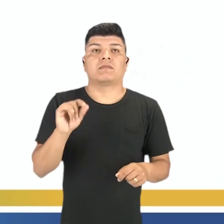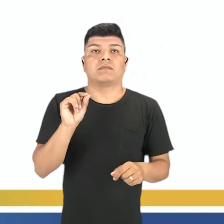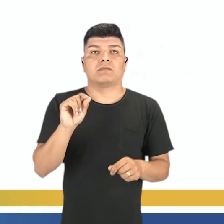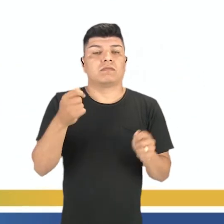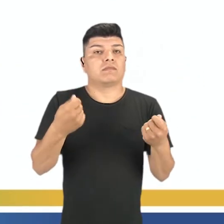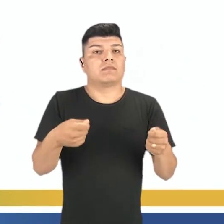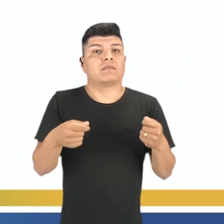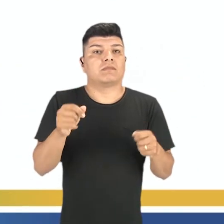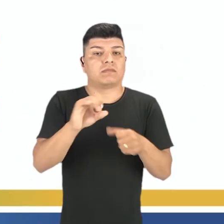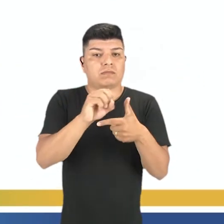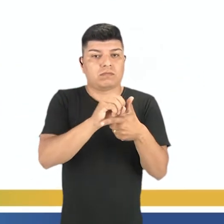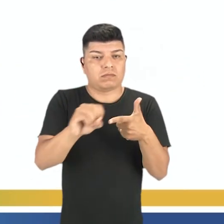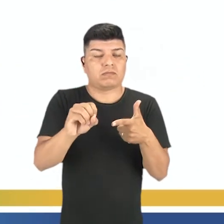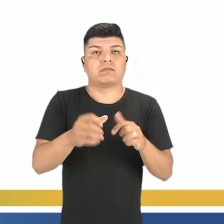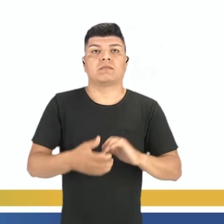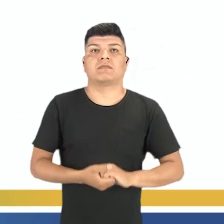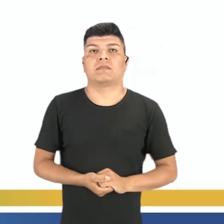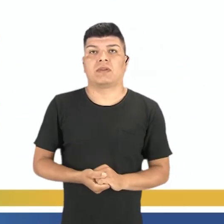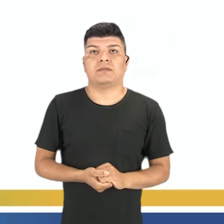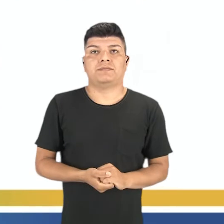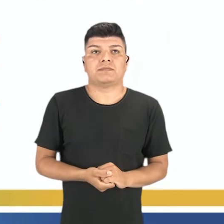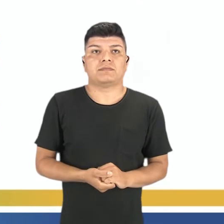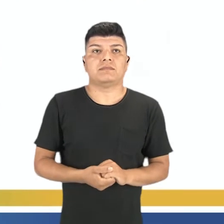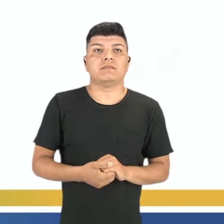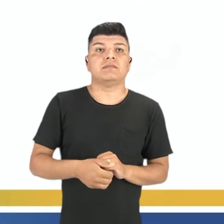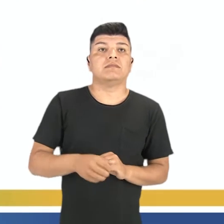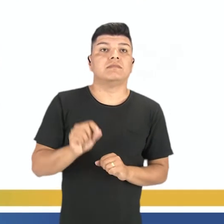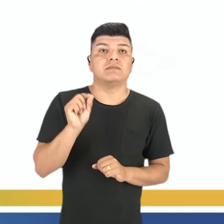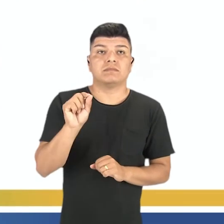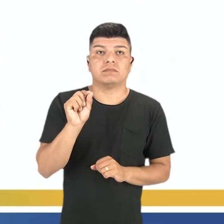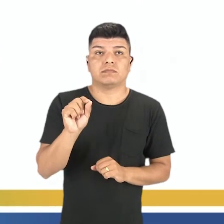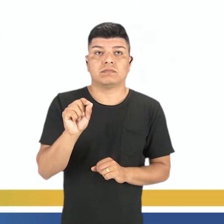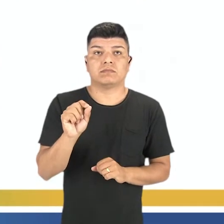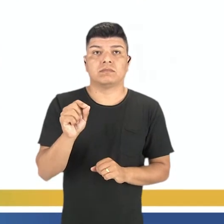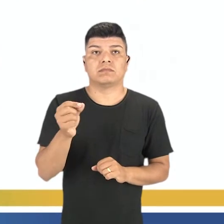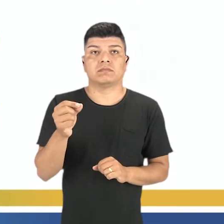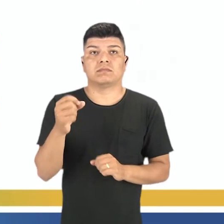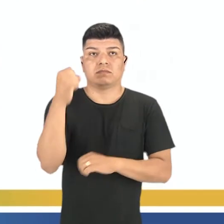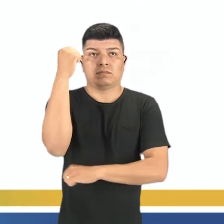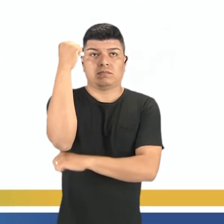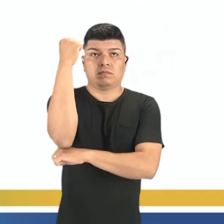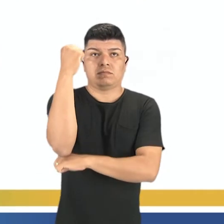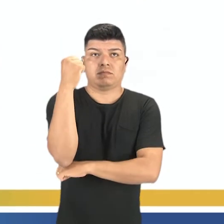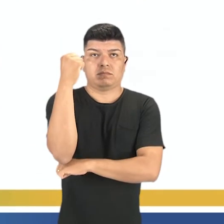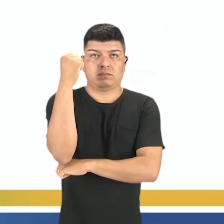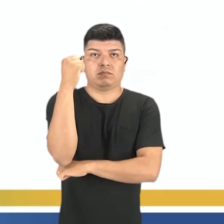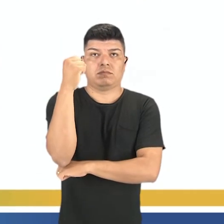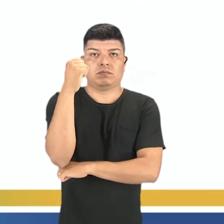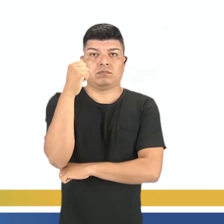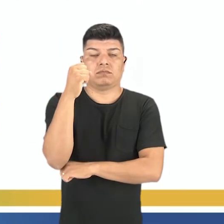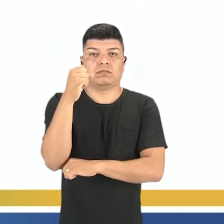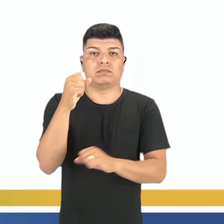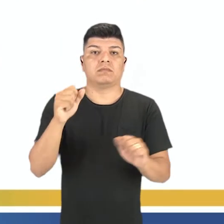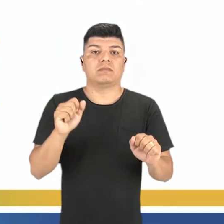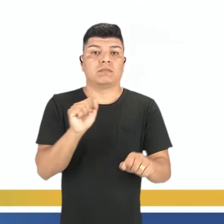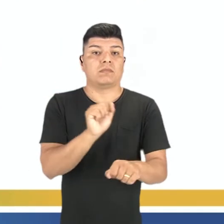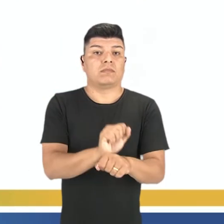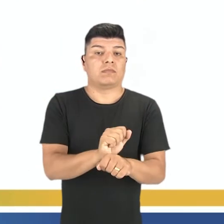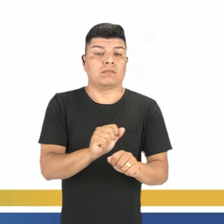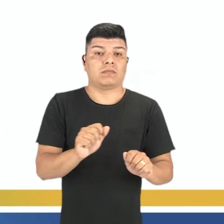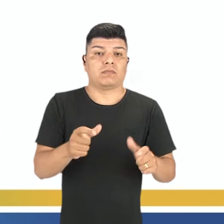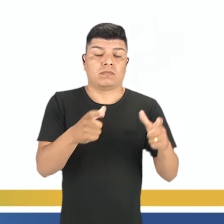precisa do oxigênio. Quem é a resistência localizada? É a capacidade do músculo para suportar cargas por mais